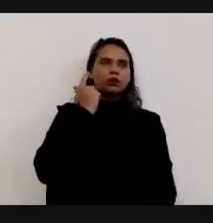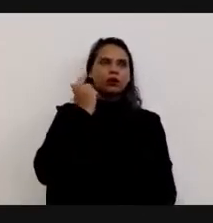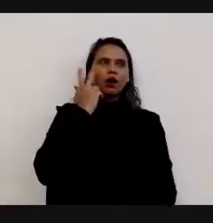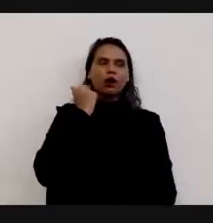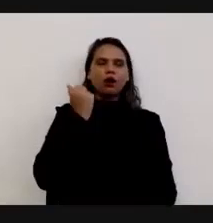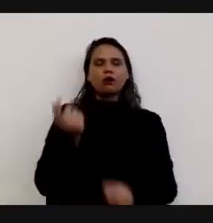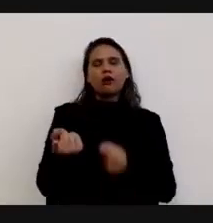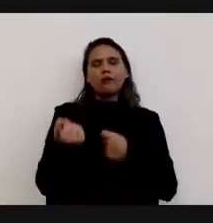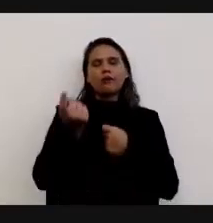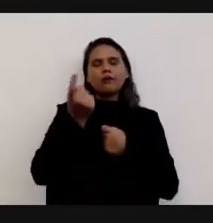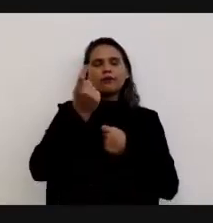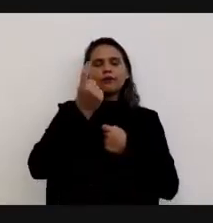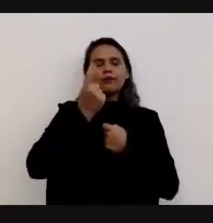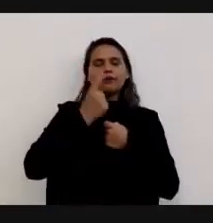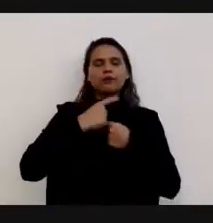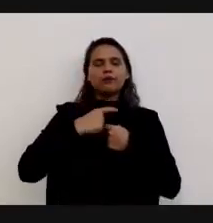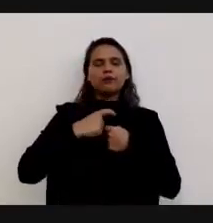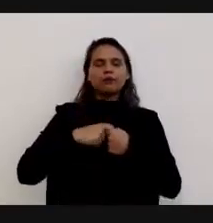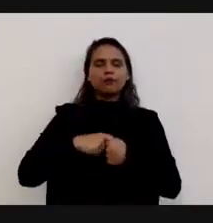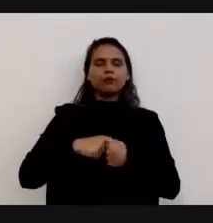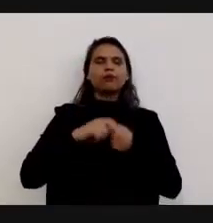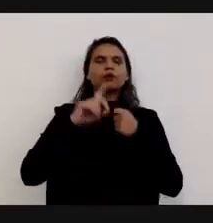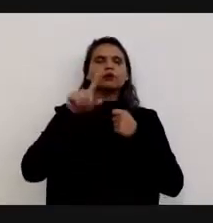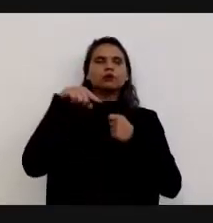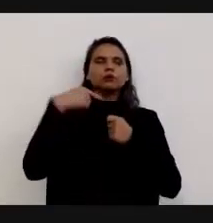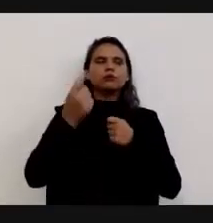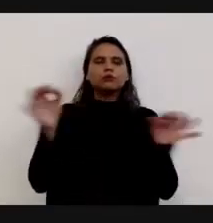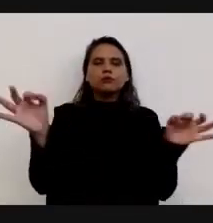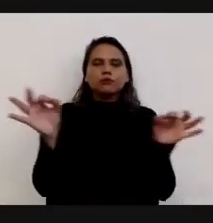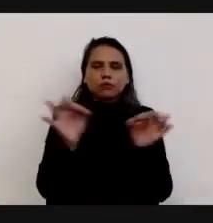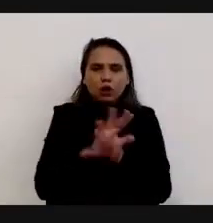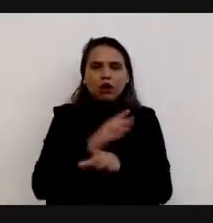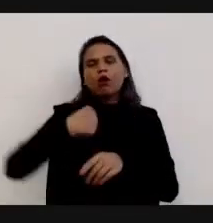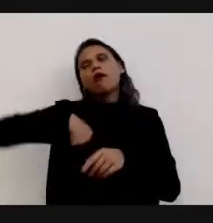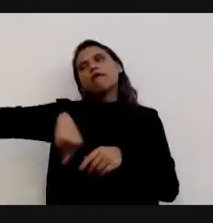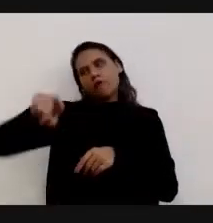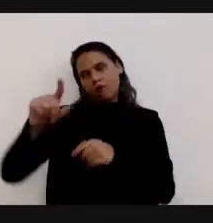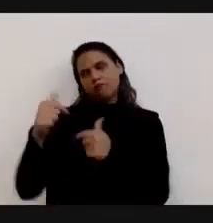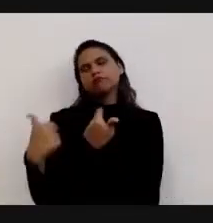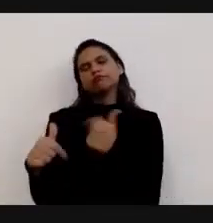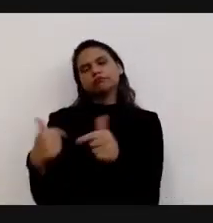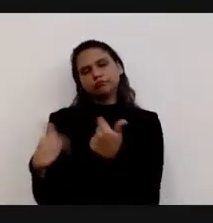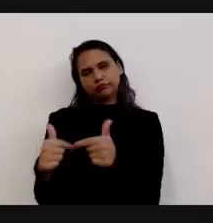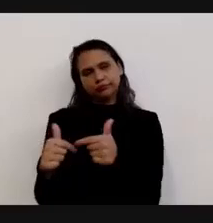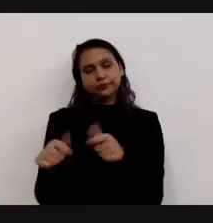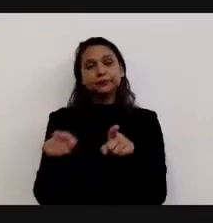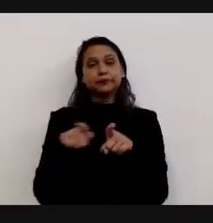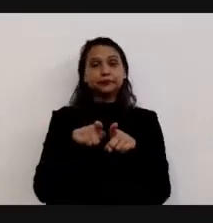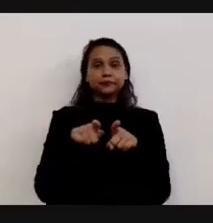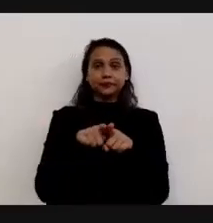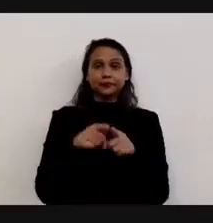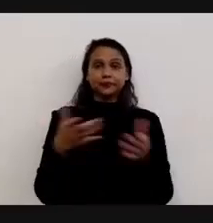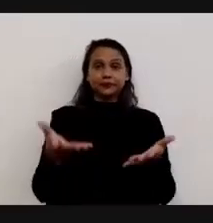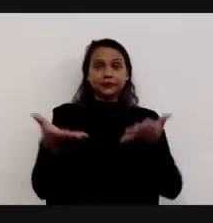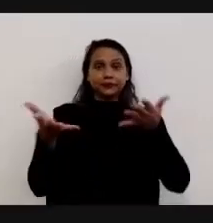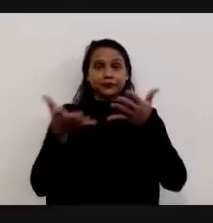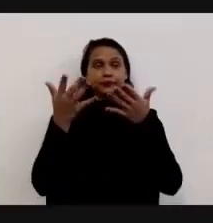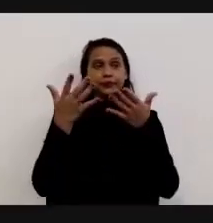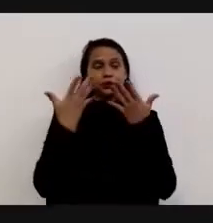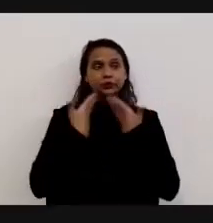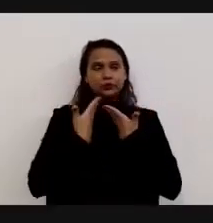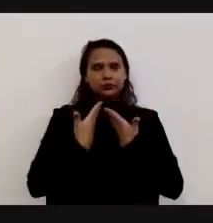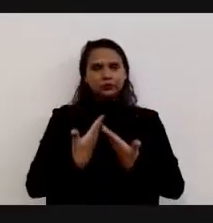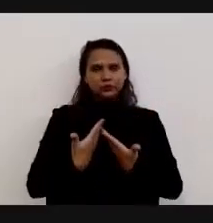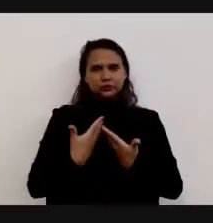recuperar o seu equilíbrio e voltar ao trabalho. Incentivo ao descanso e à recuperação, né?